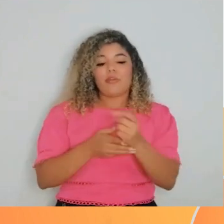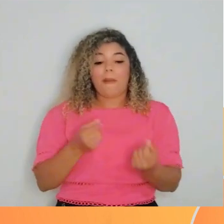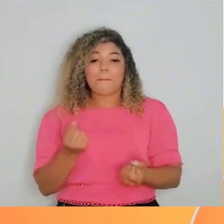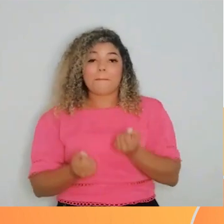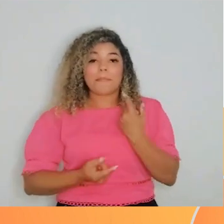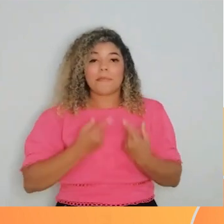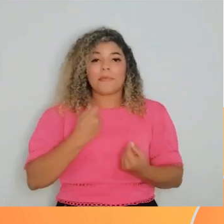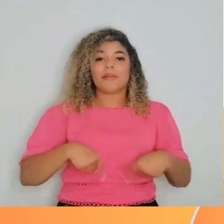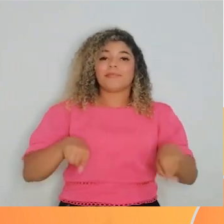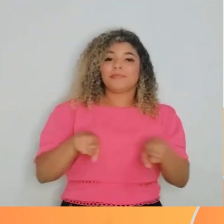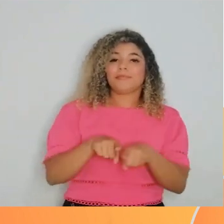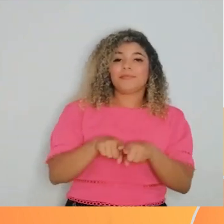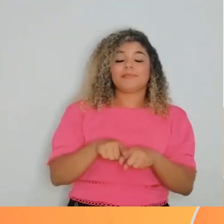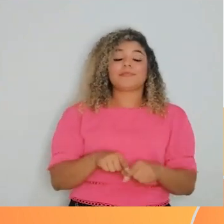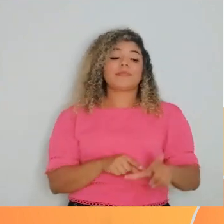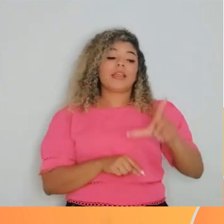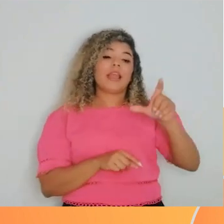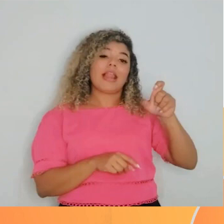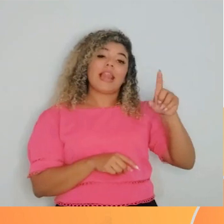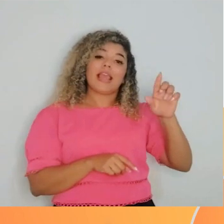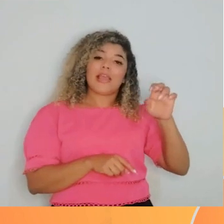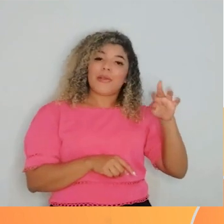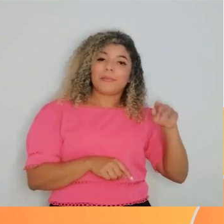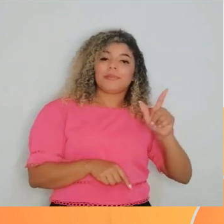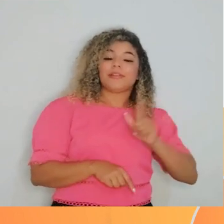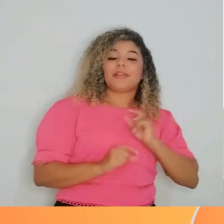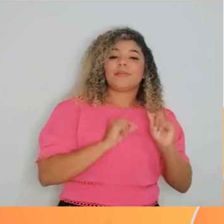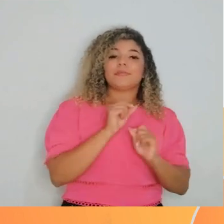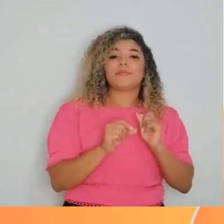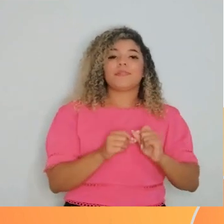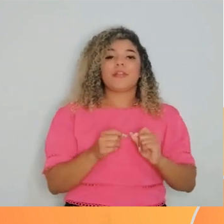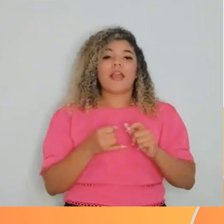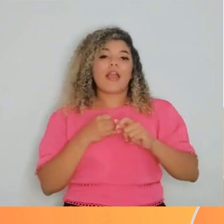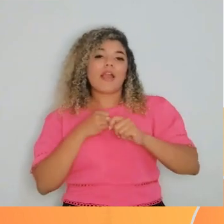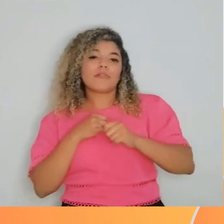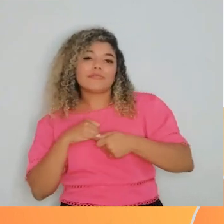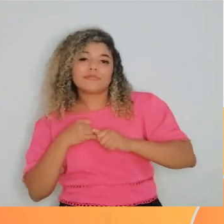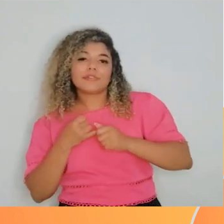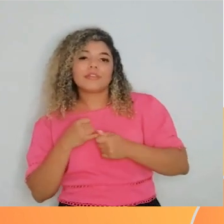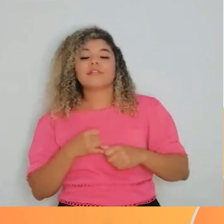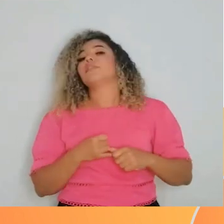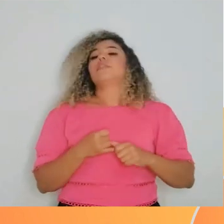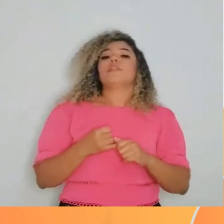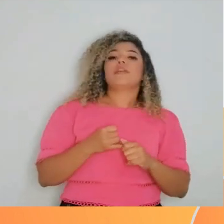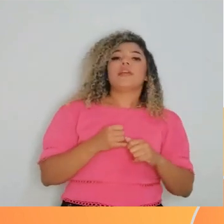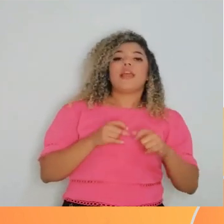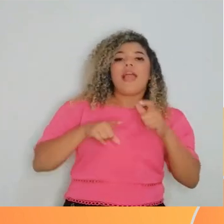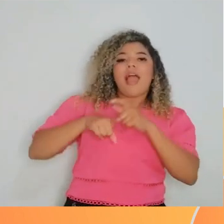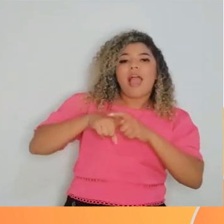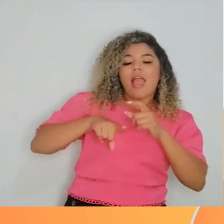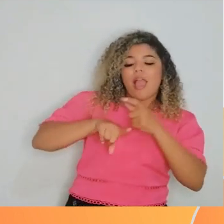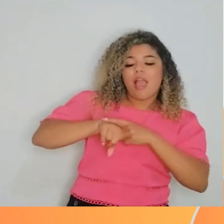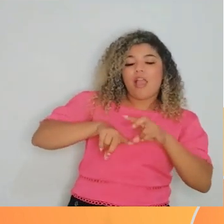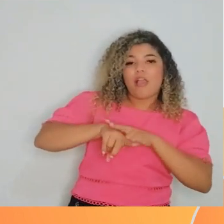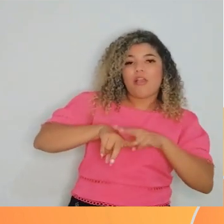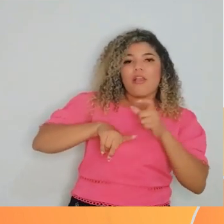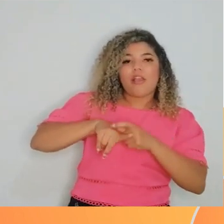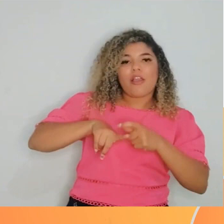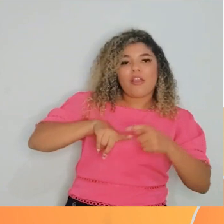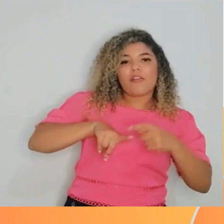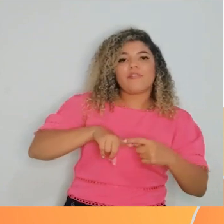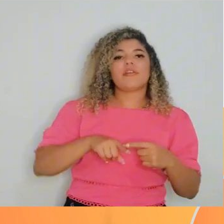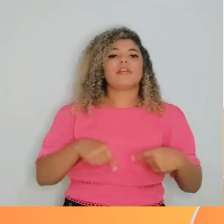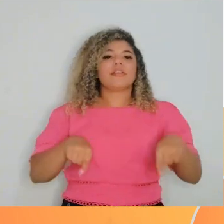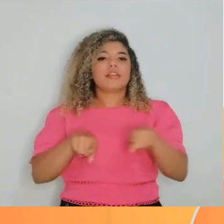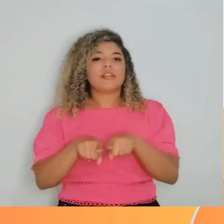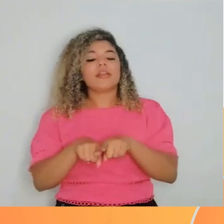pipoca. E nas leguminosas, as fontes de proteína, como vimos, nós temos feijões, ervilha, lentilha, grão de bico